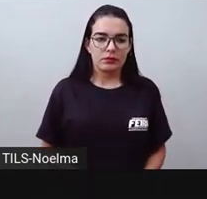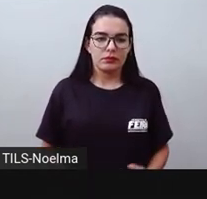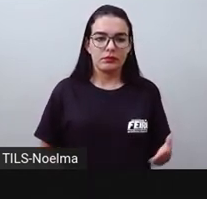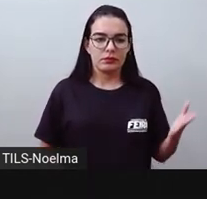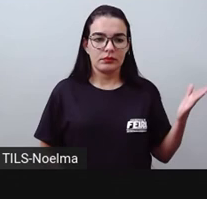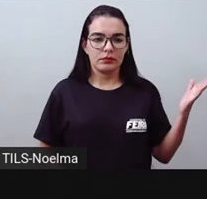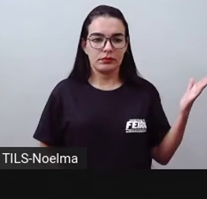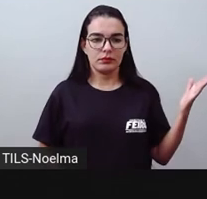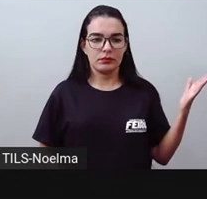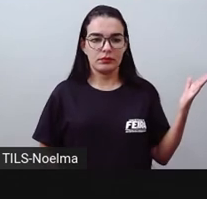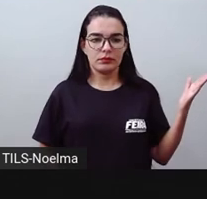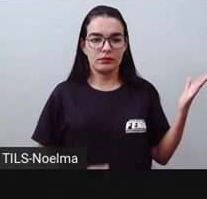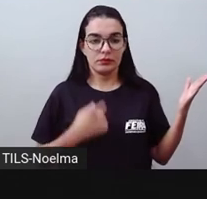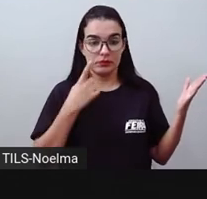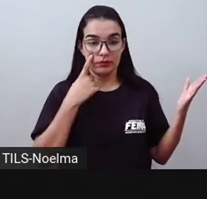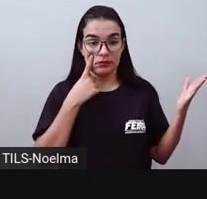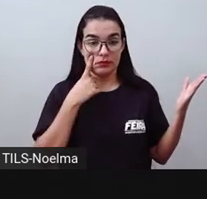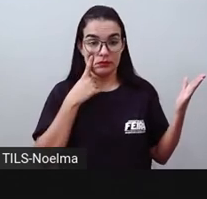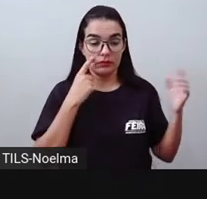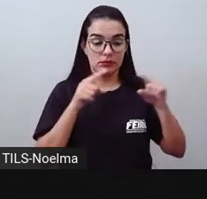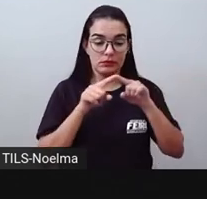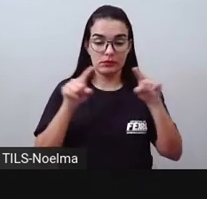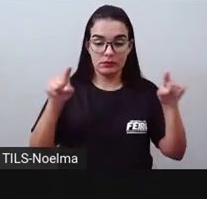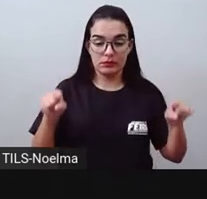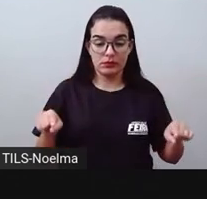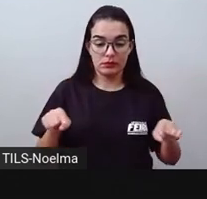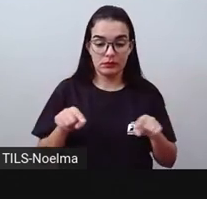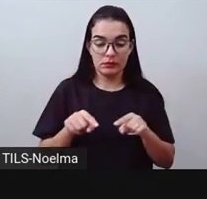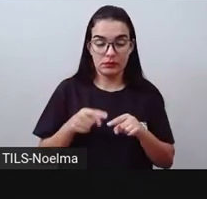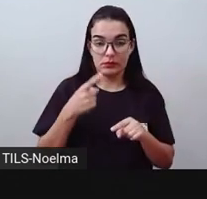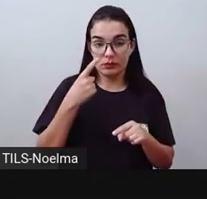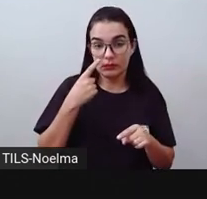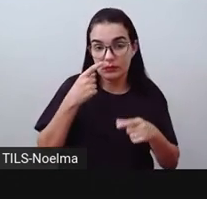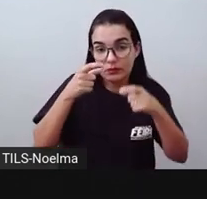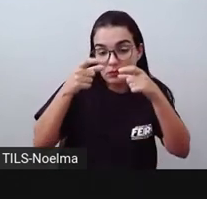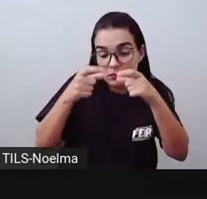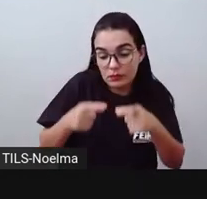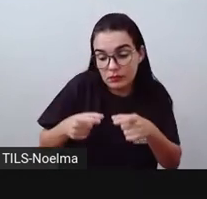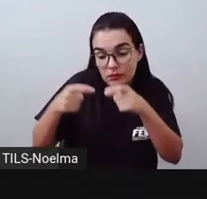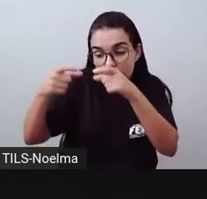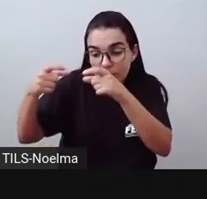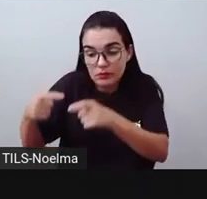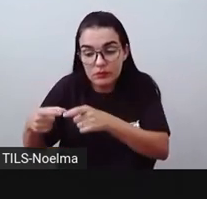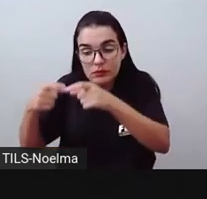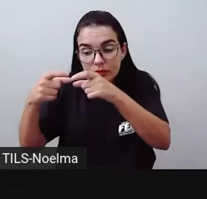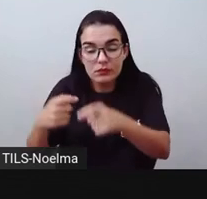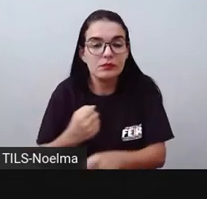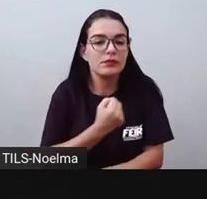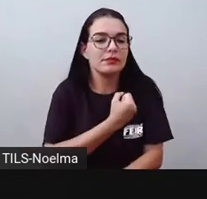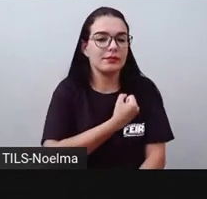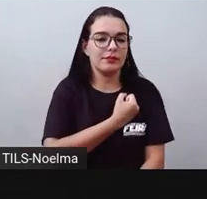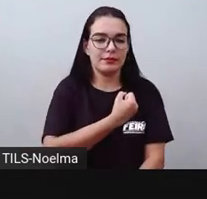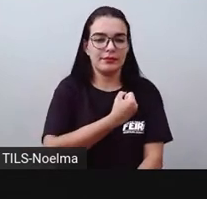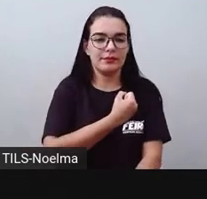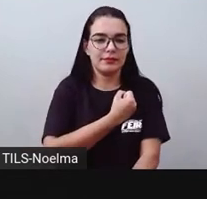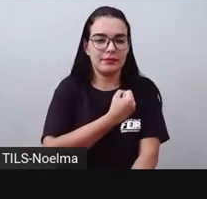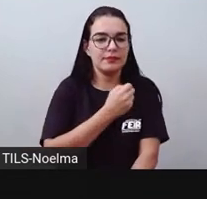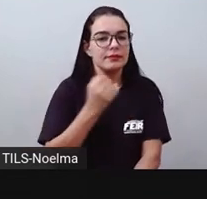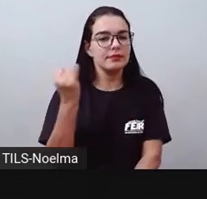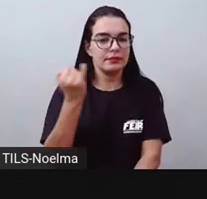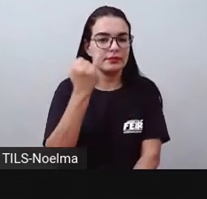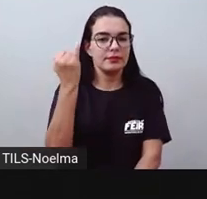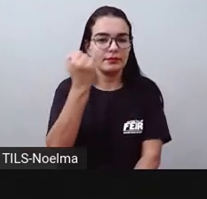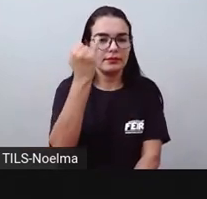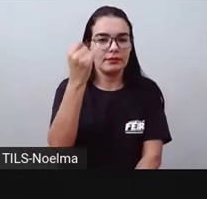para a gente observar o posicionamento desses números, tá certo? Dentro de um quadro posicional, que é importante a